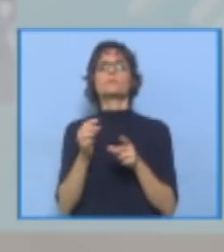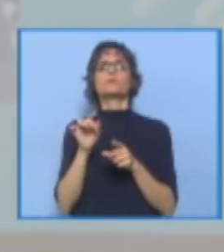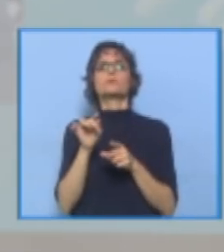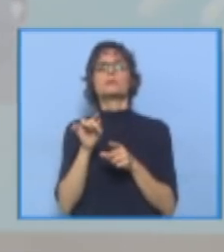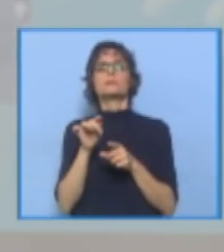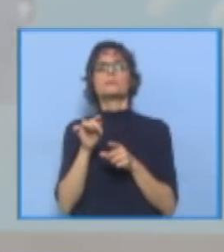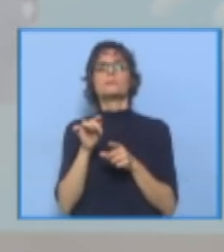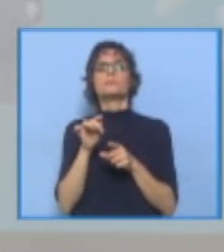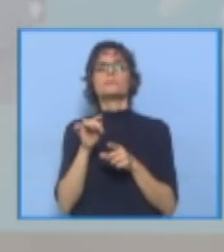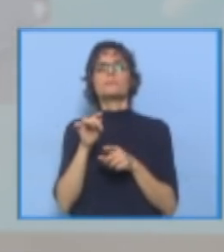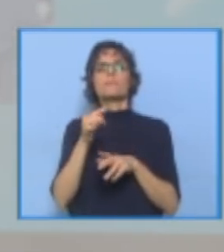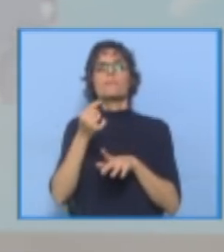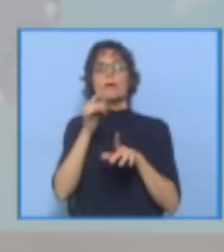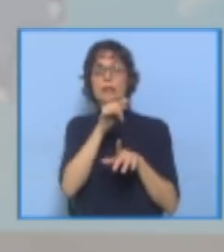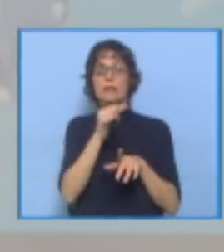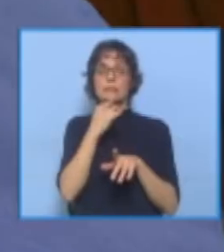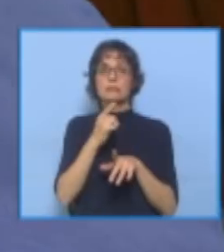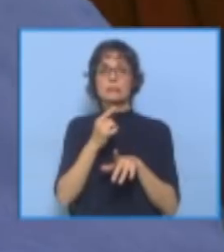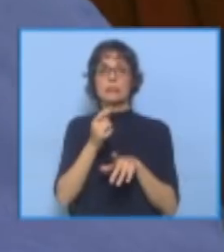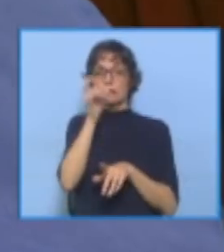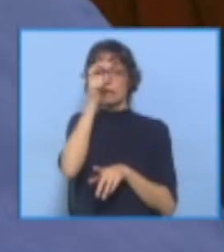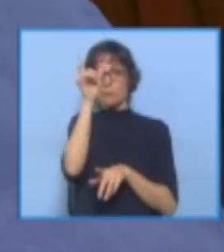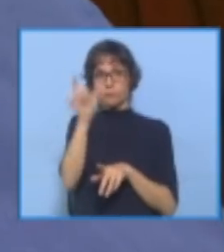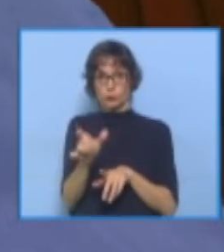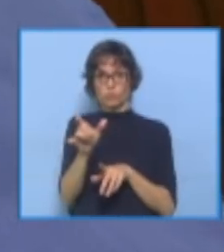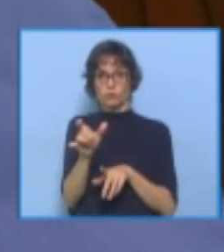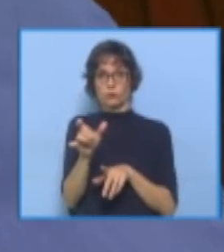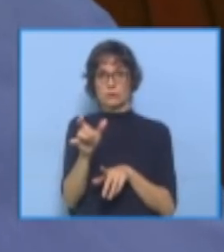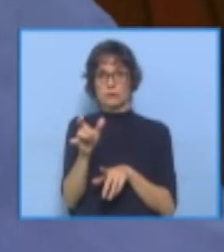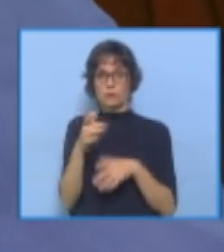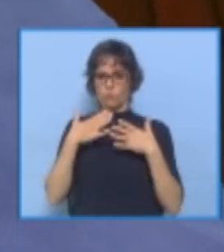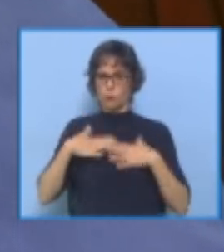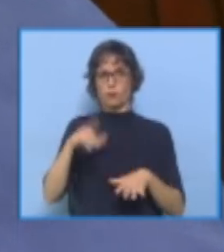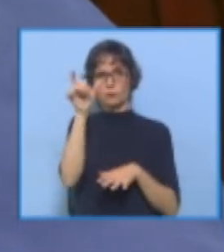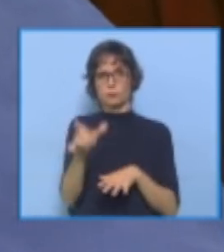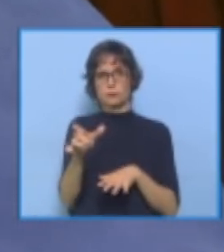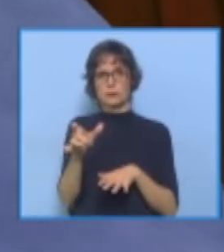de que nós somos um grande mistério, o ser humano, não é? Crente ou não crente, quer dizer, é um ser